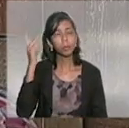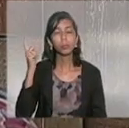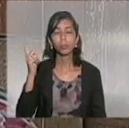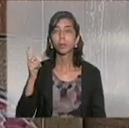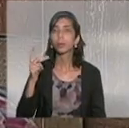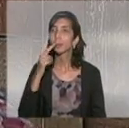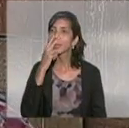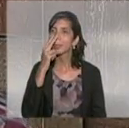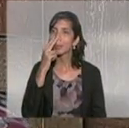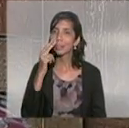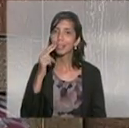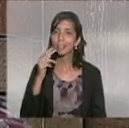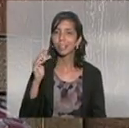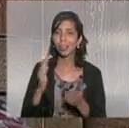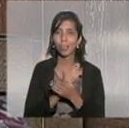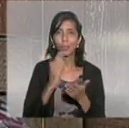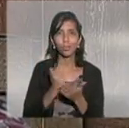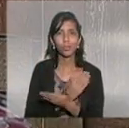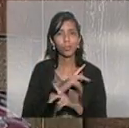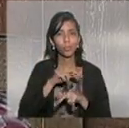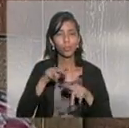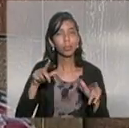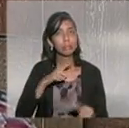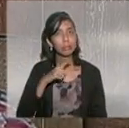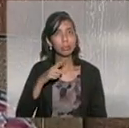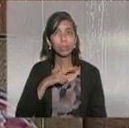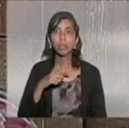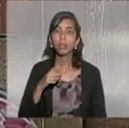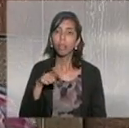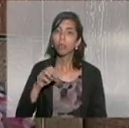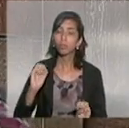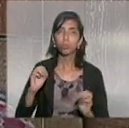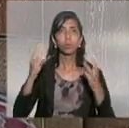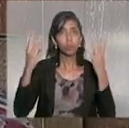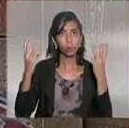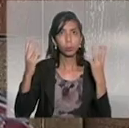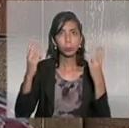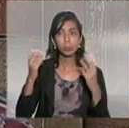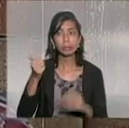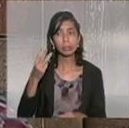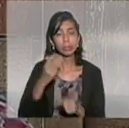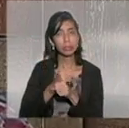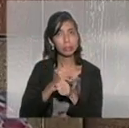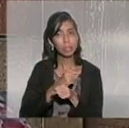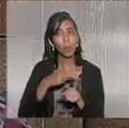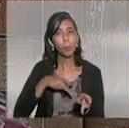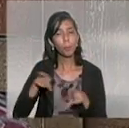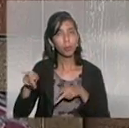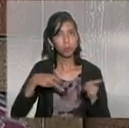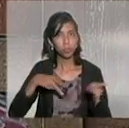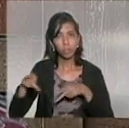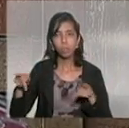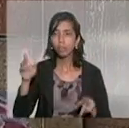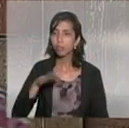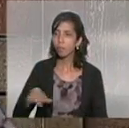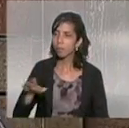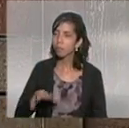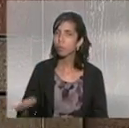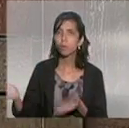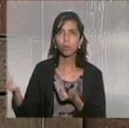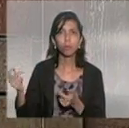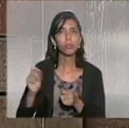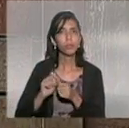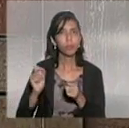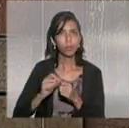Sim. Tipo Periquitos em Revista que tem em São Paulo. E aí era um show e durante 13 anos eu patinei. Toda a minha infância e